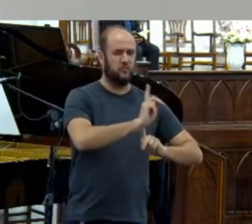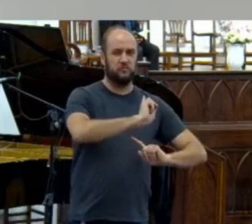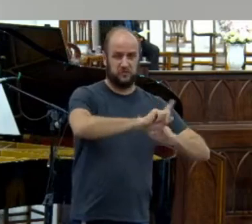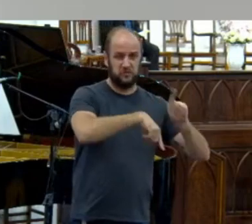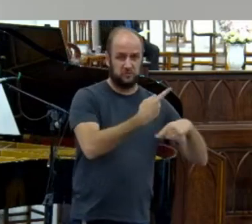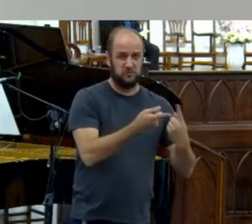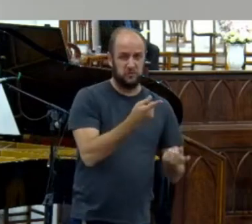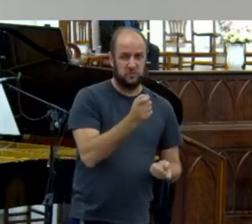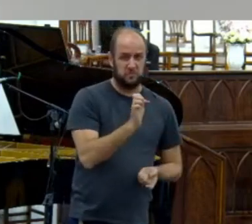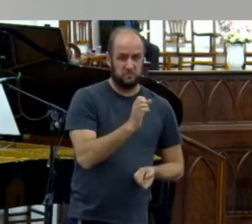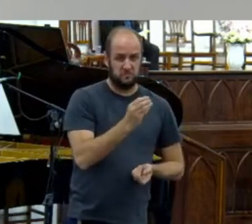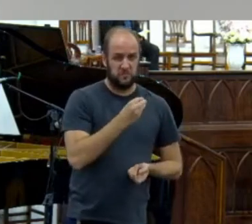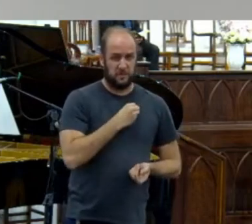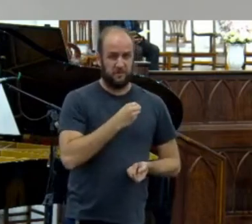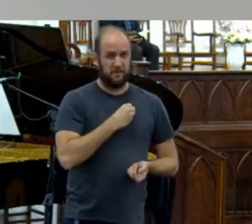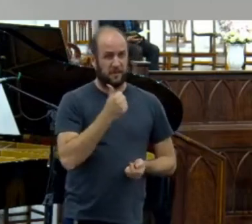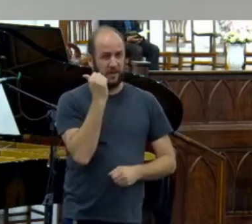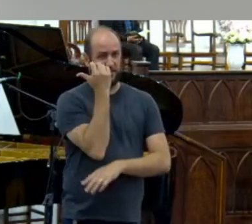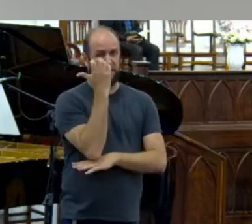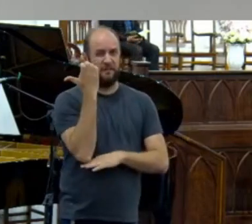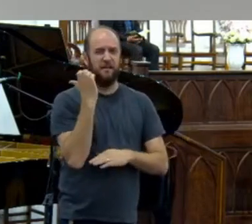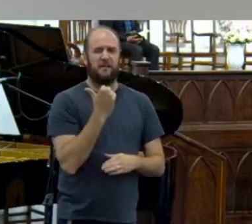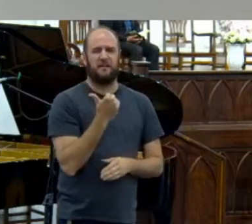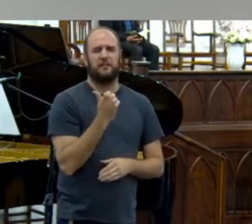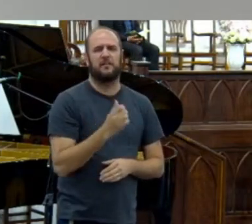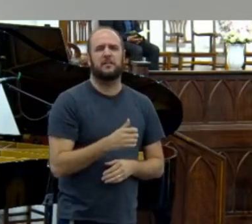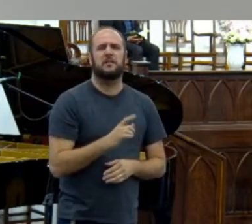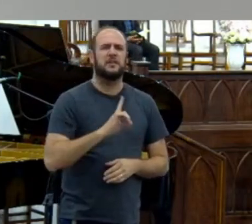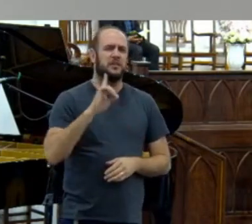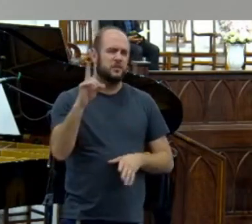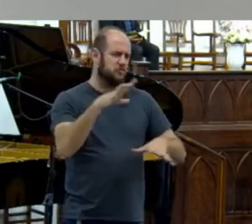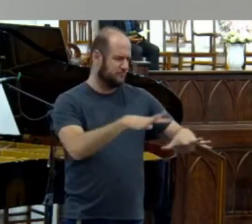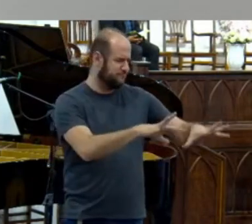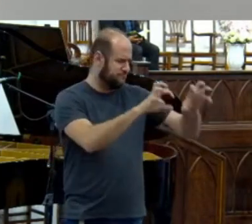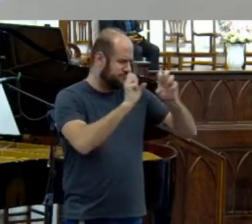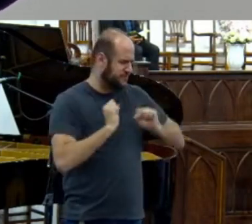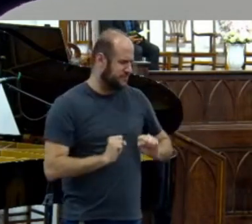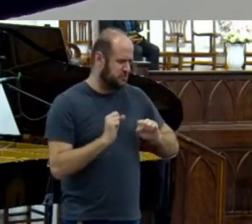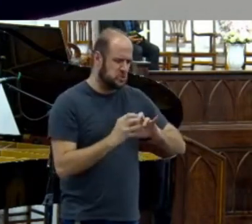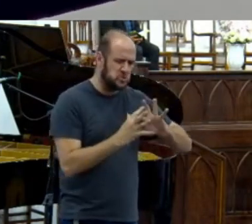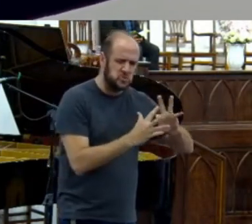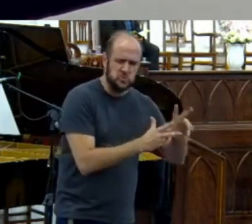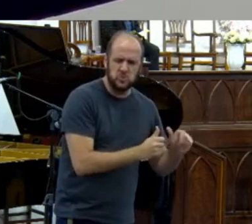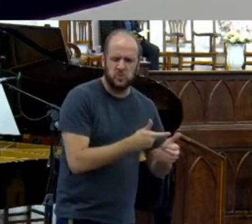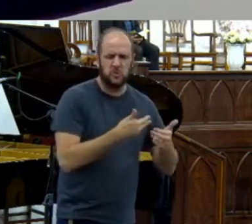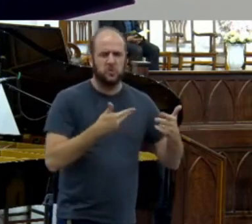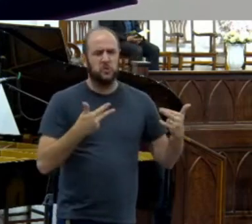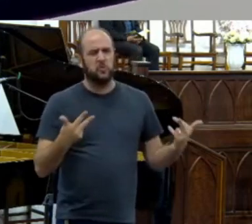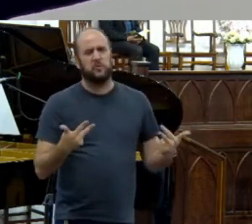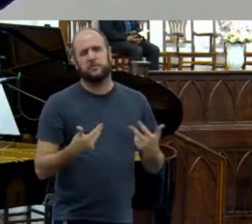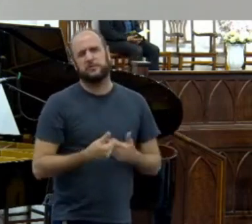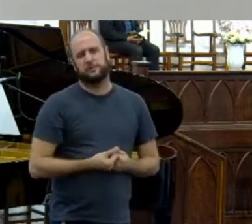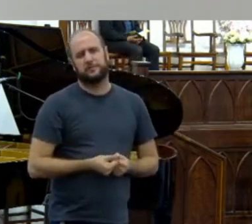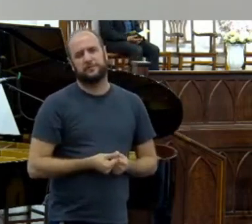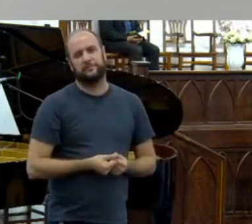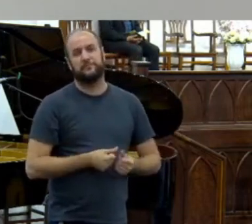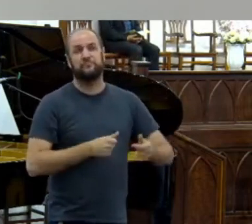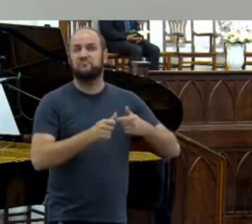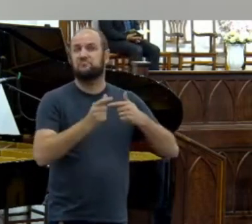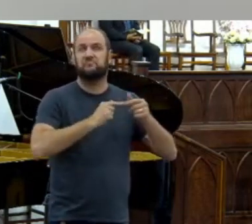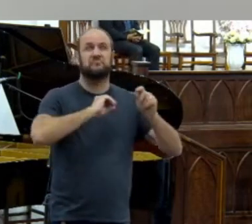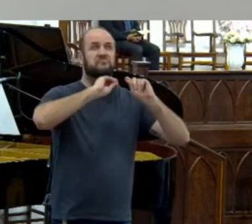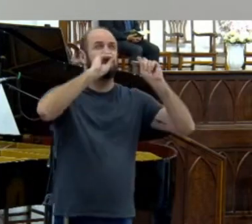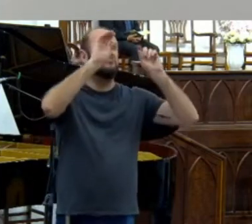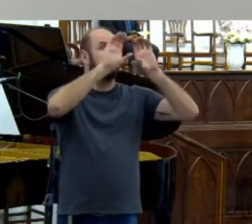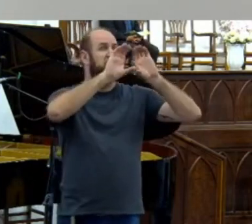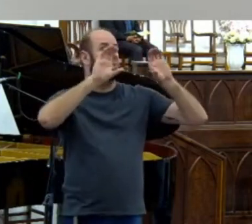queda, Deus amaldiçoou tudo que contornava o homem. As estrelas do